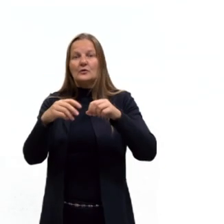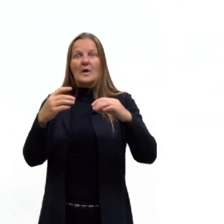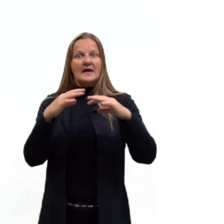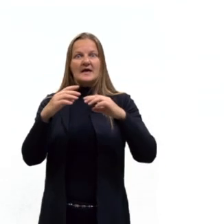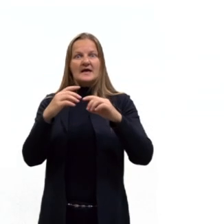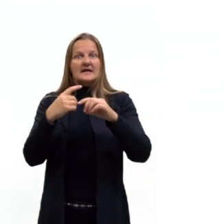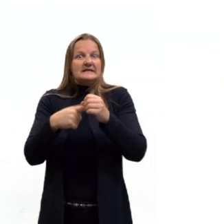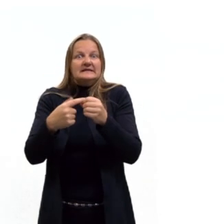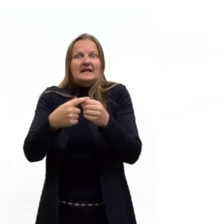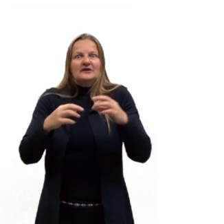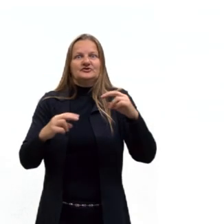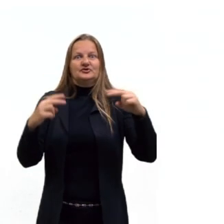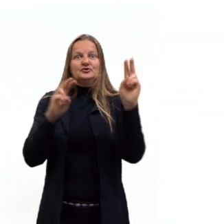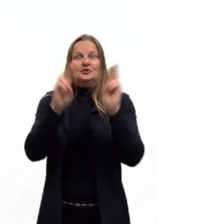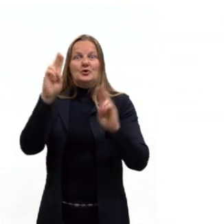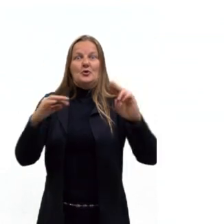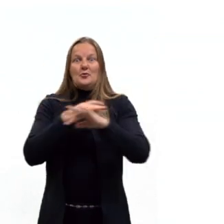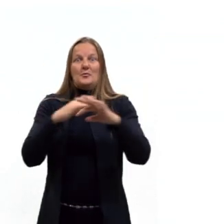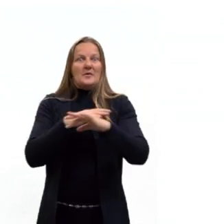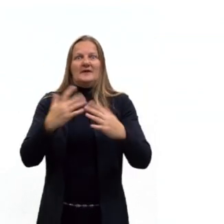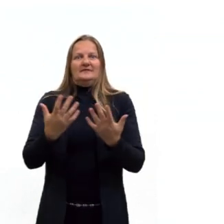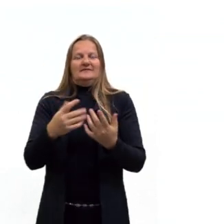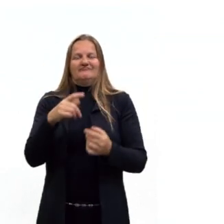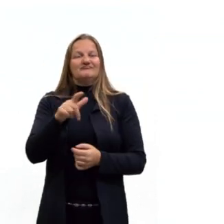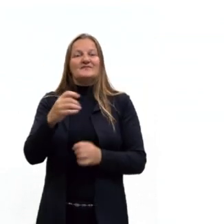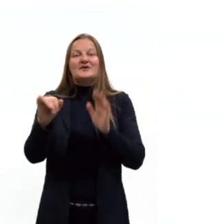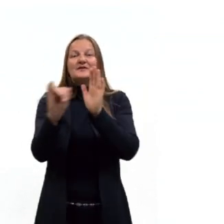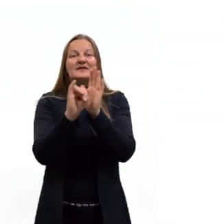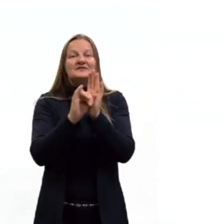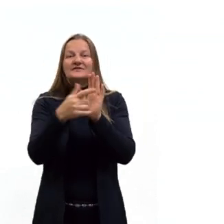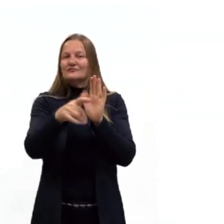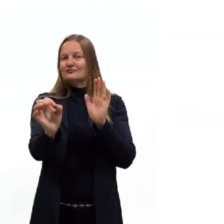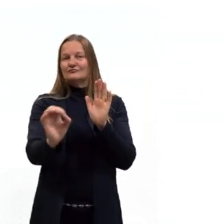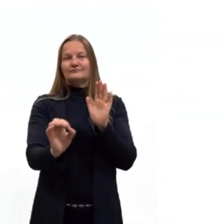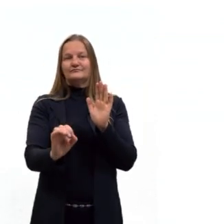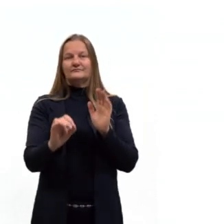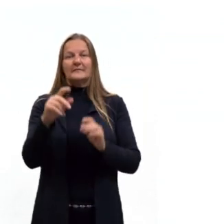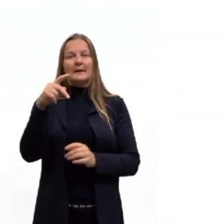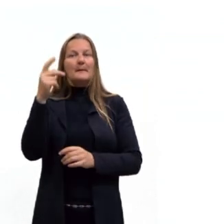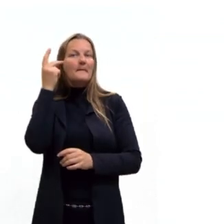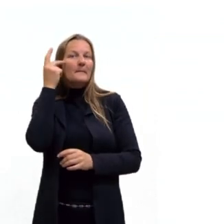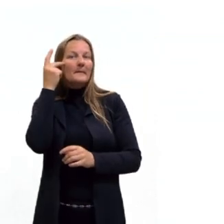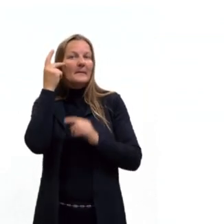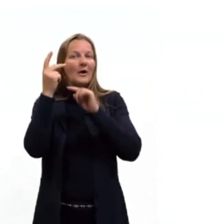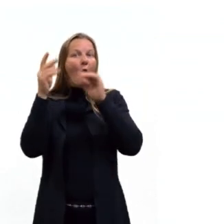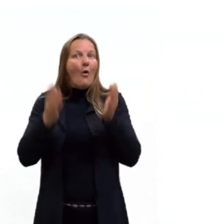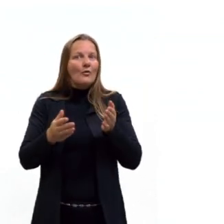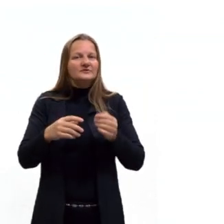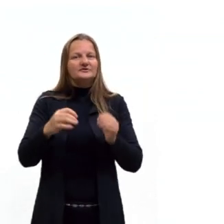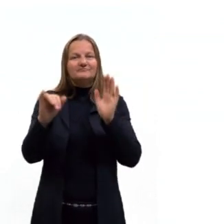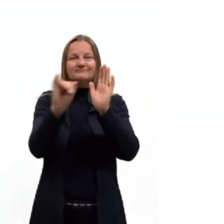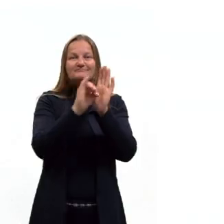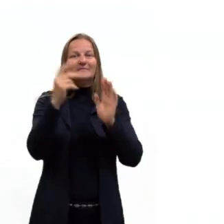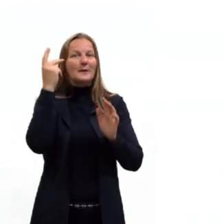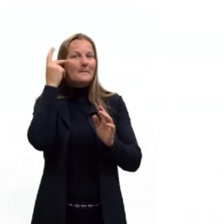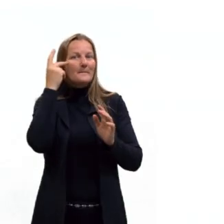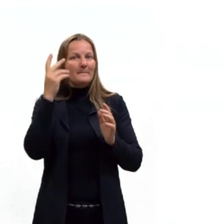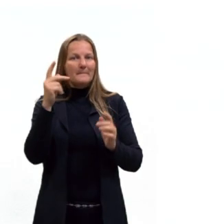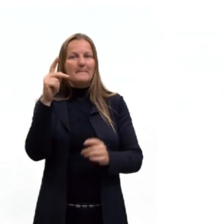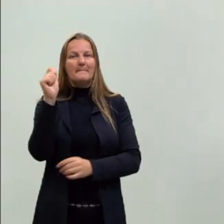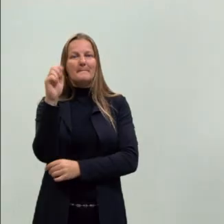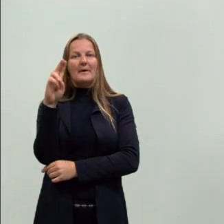hoje em dia né E eles não tinham uma identidade ser Paulista não significa o que é hoje em dia ser paulista